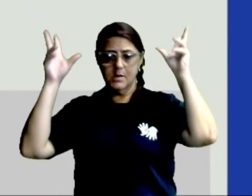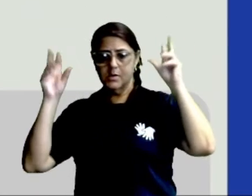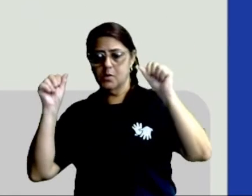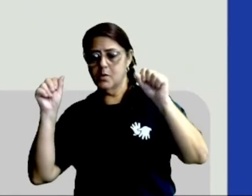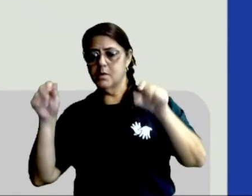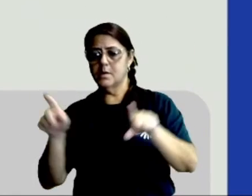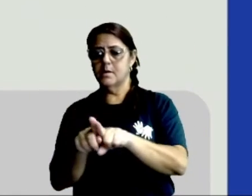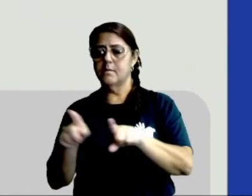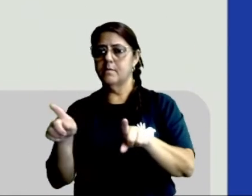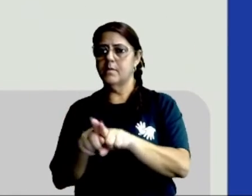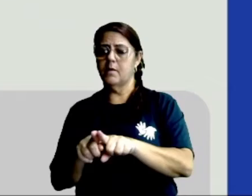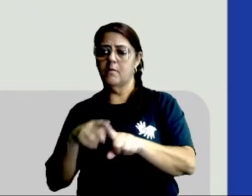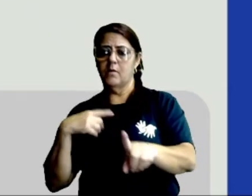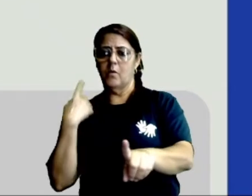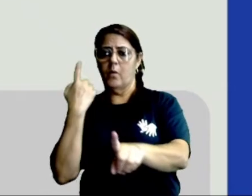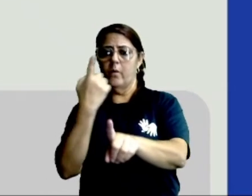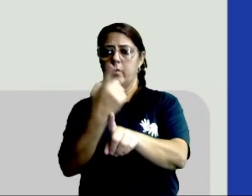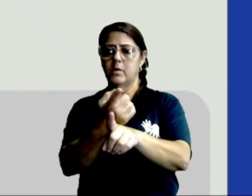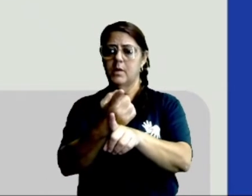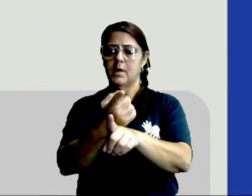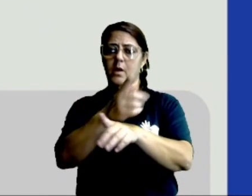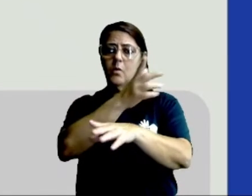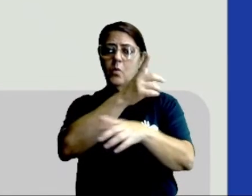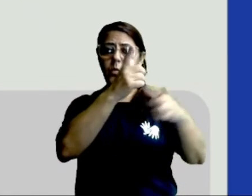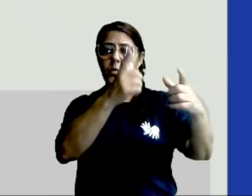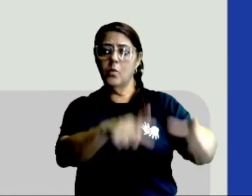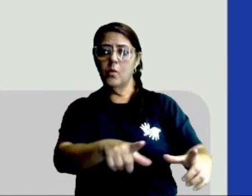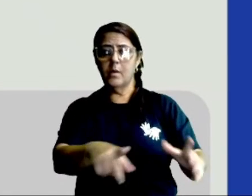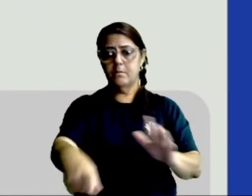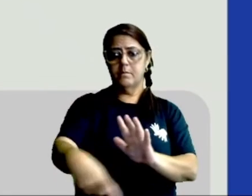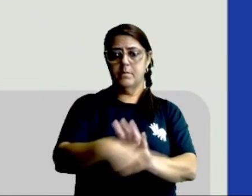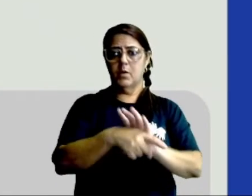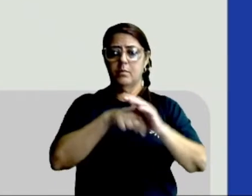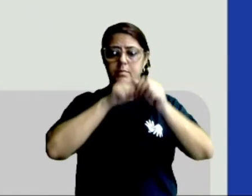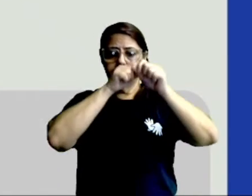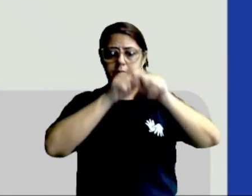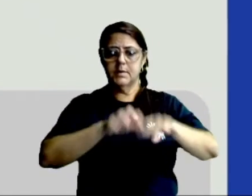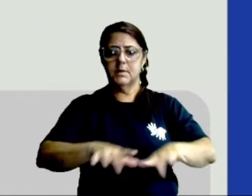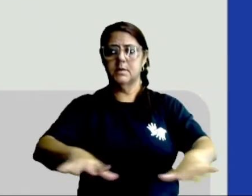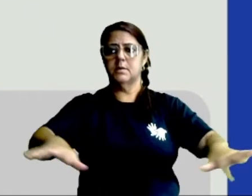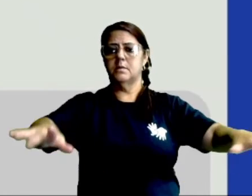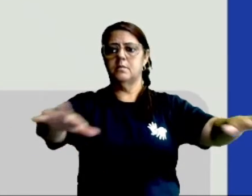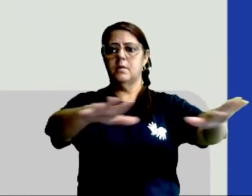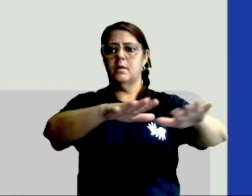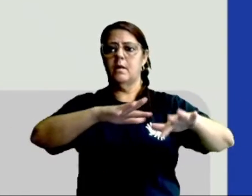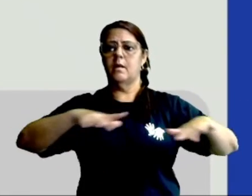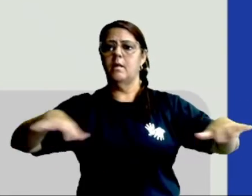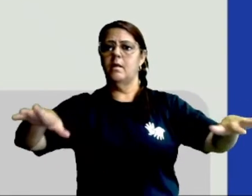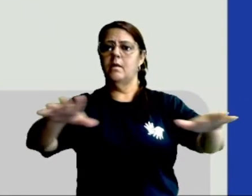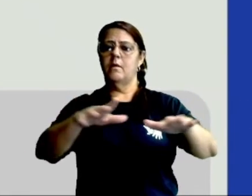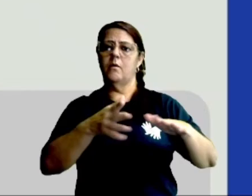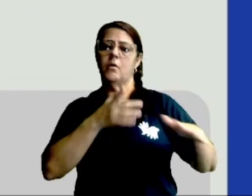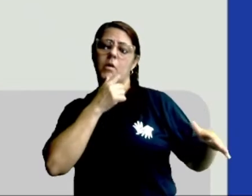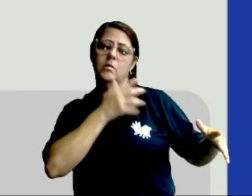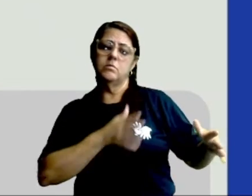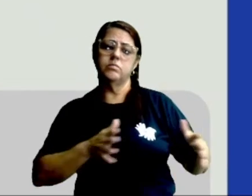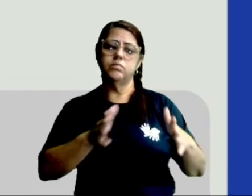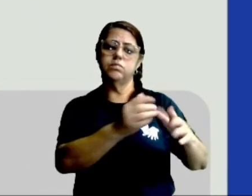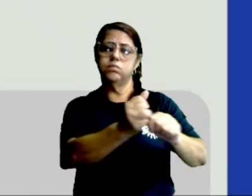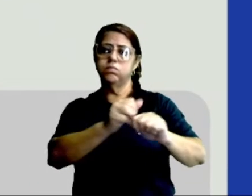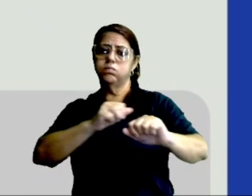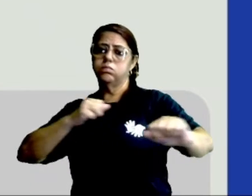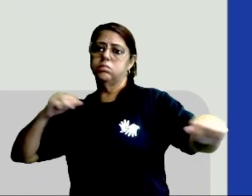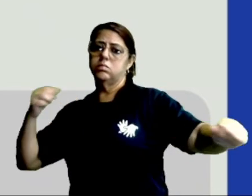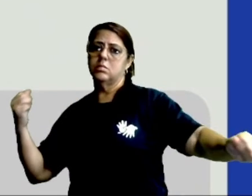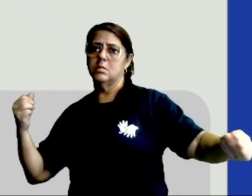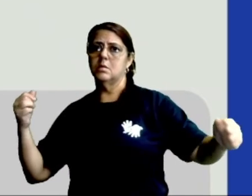evapotranspiração, e aí vai encontrar a Cordilheira dos Andes, onde ele vai precipitar e vai formando grandes rios, e a parte da